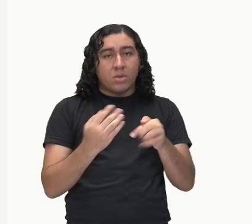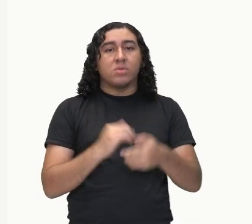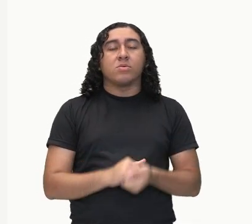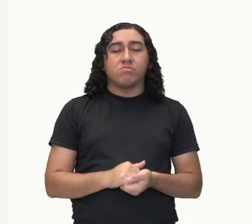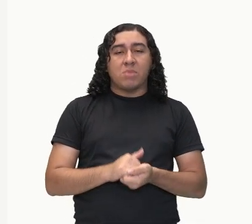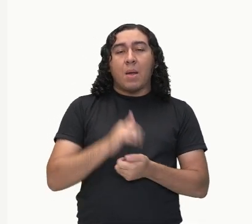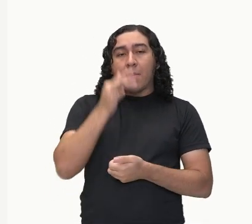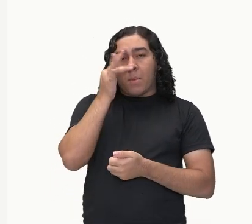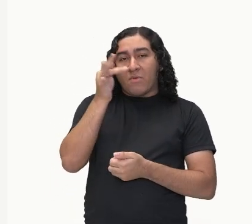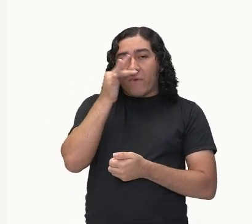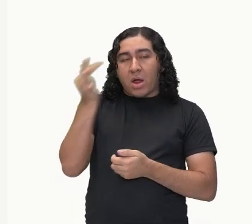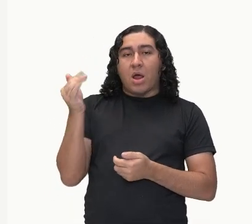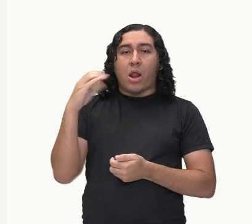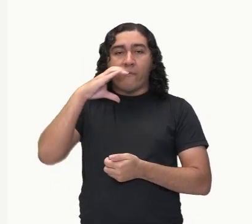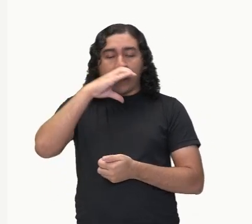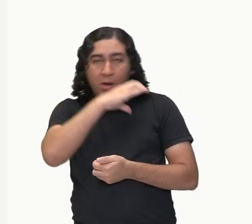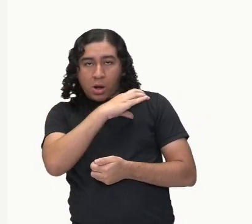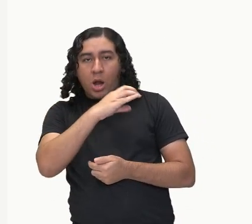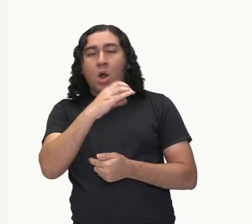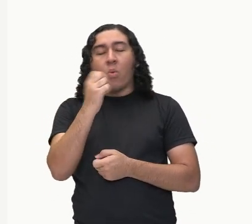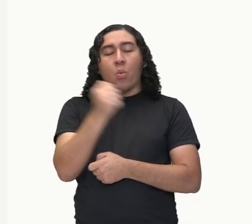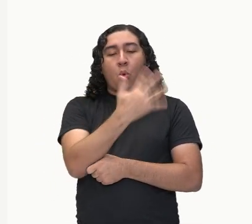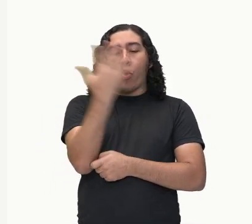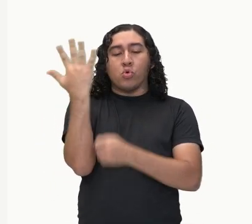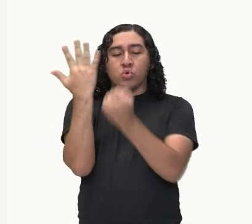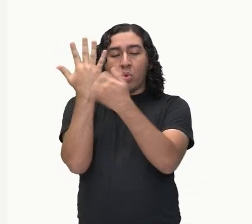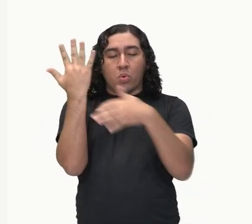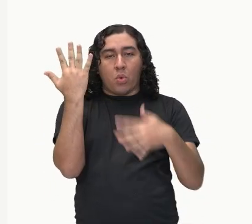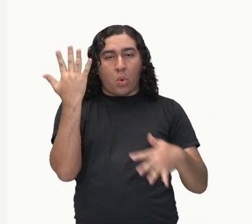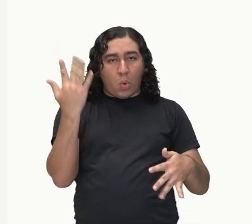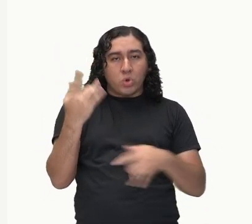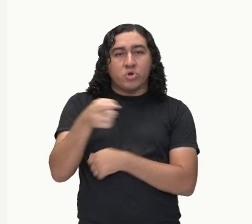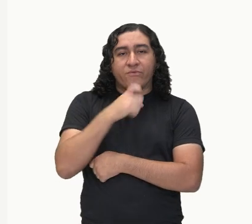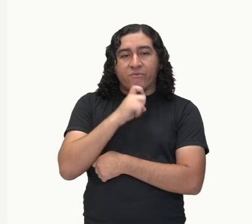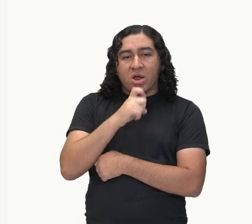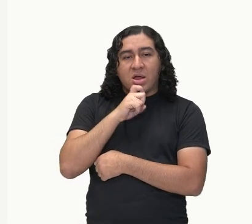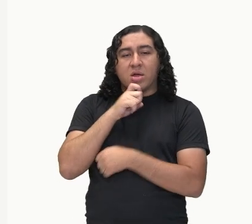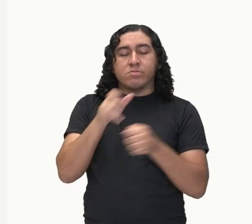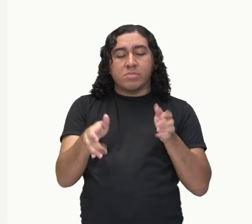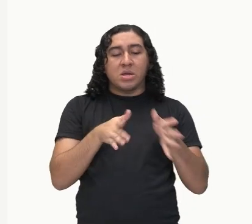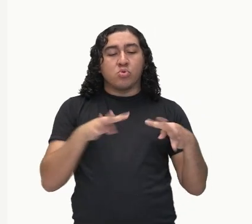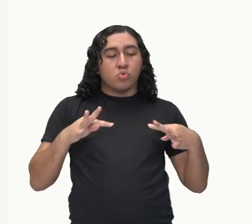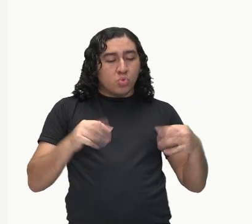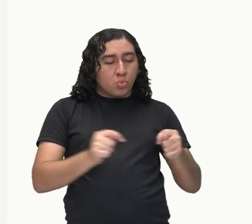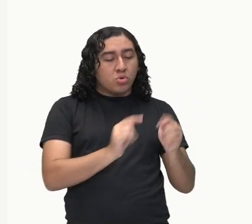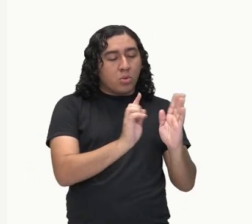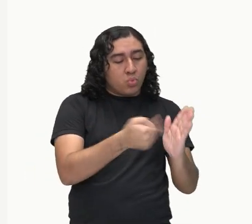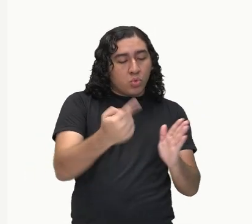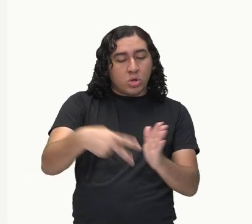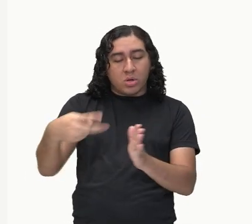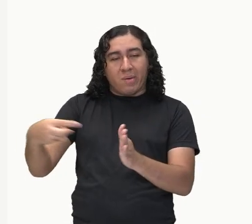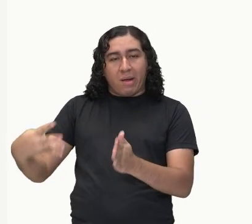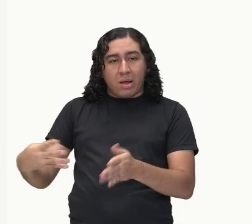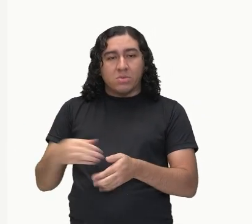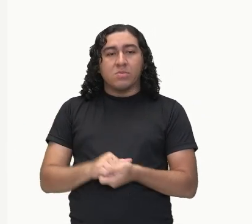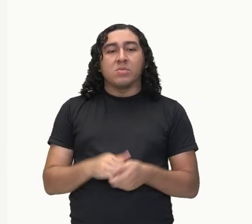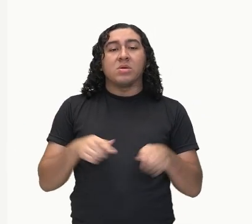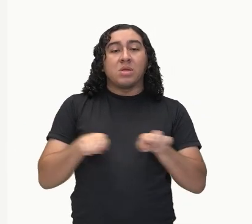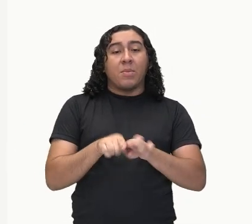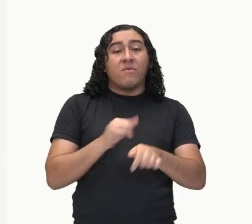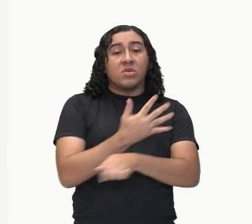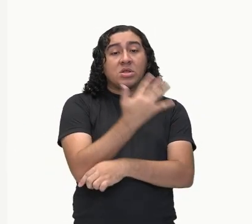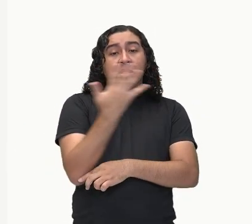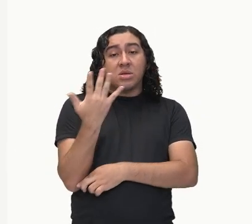e inverno. Vegetação, florestas decíduas e coníferas. Fauna, nós temos veados, lobos,